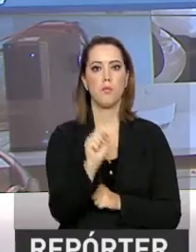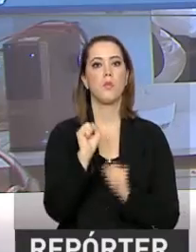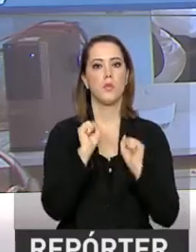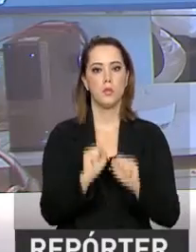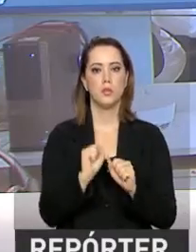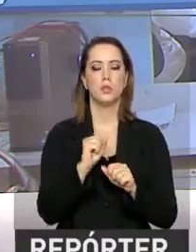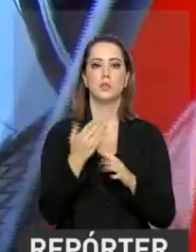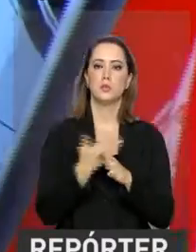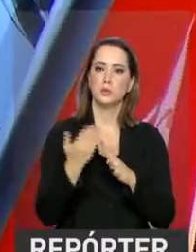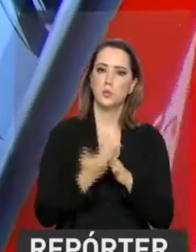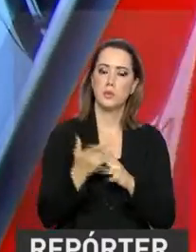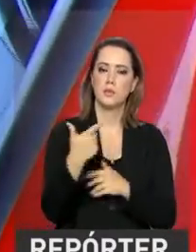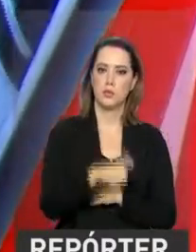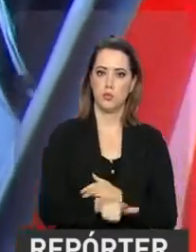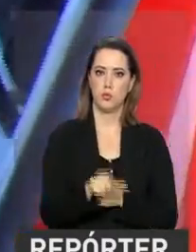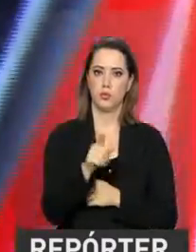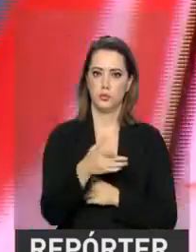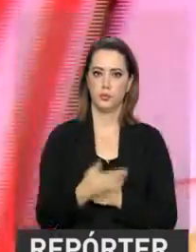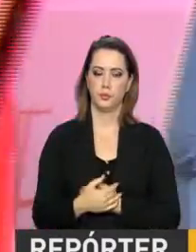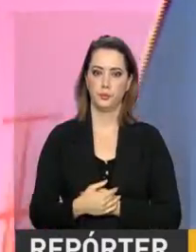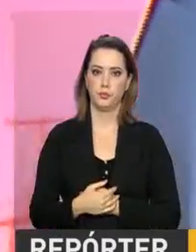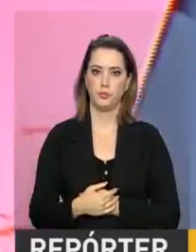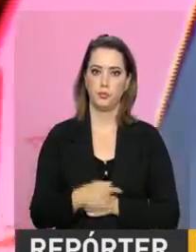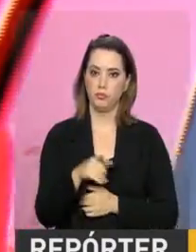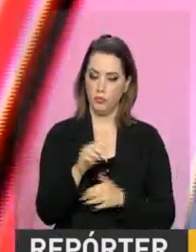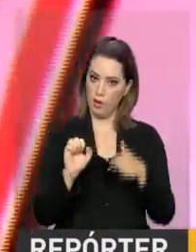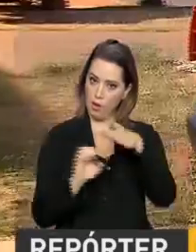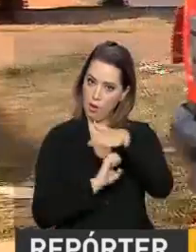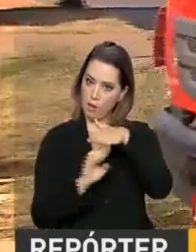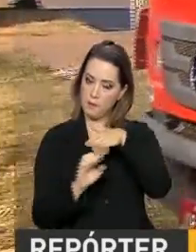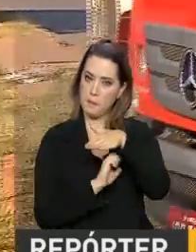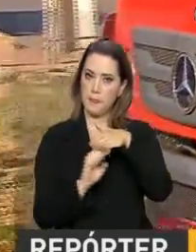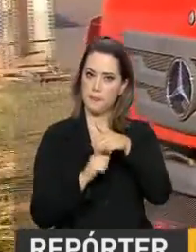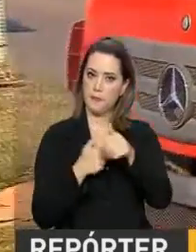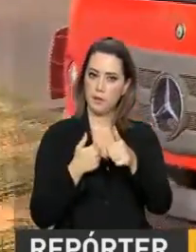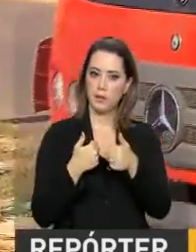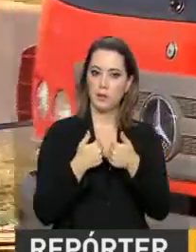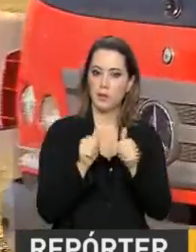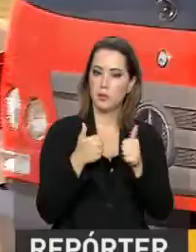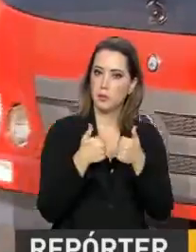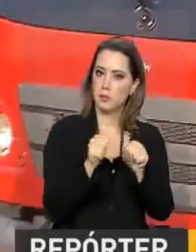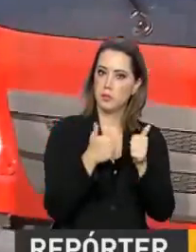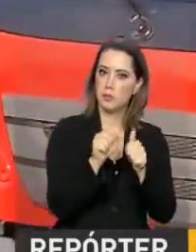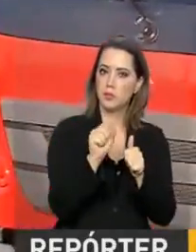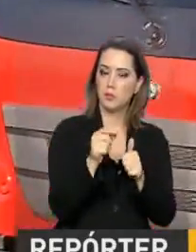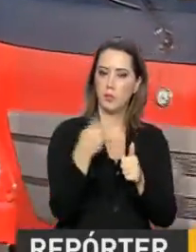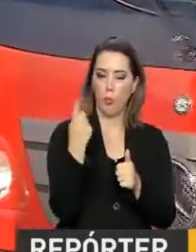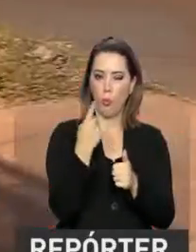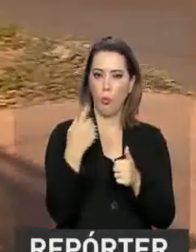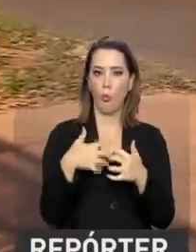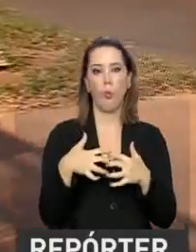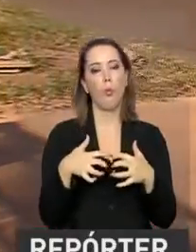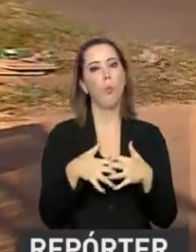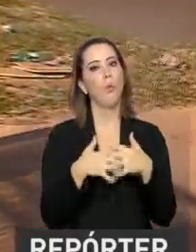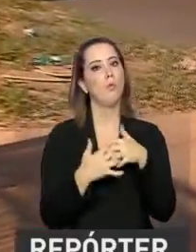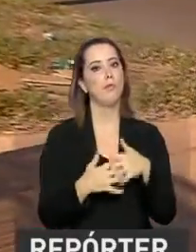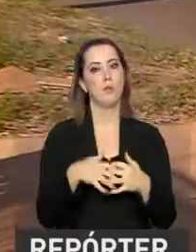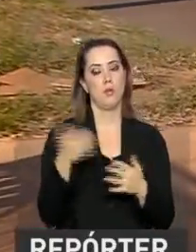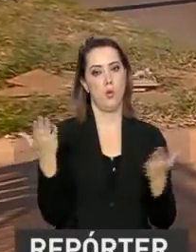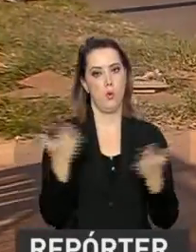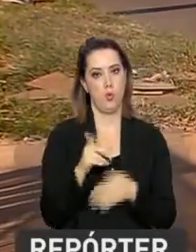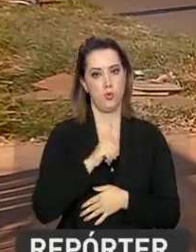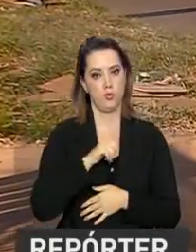ano a empresa de mudanças de ednei começou há 15 anos com um caminhão hoje são